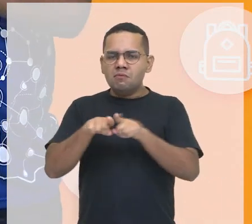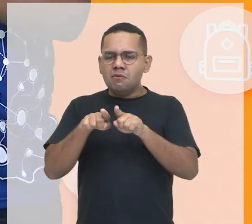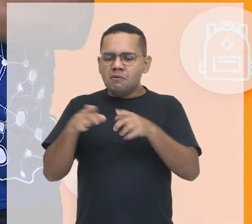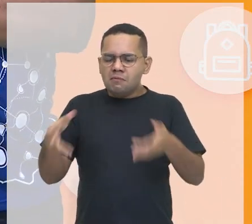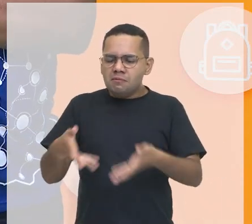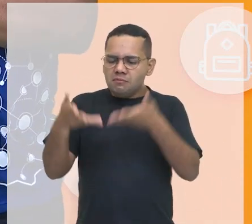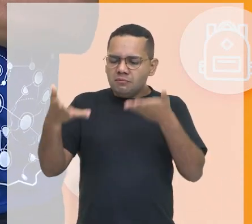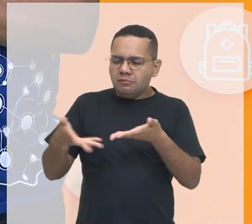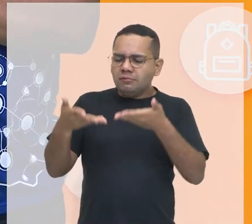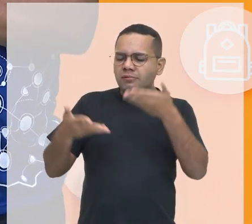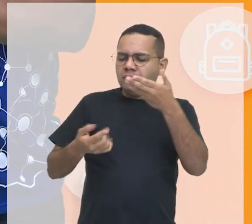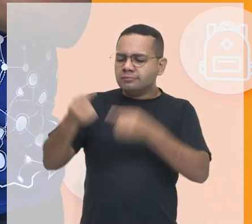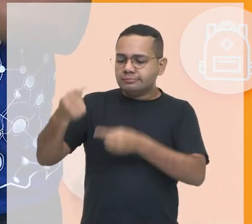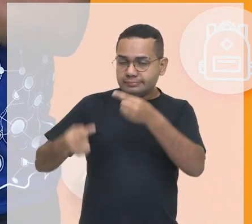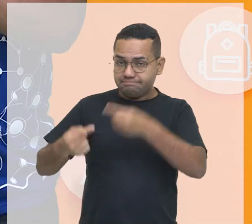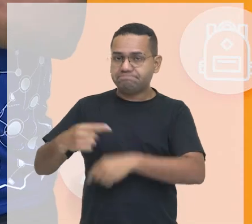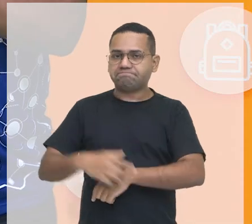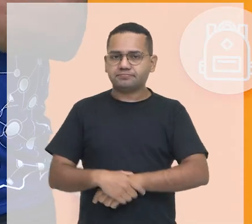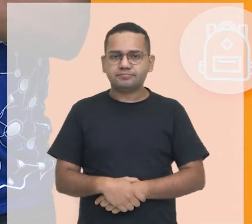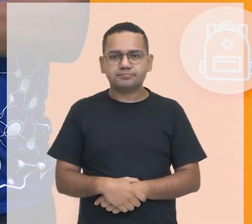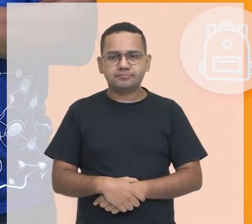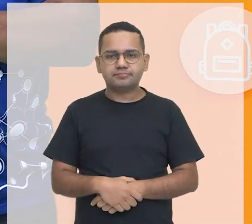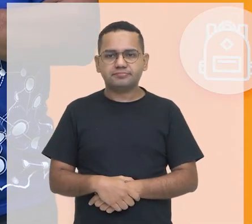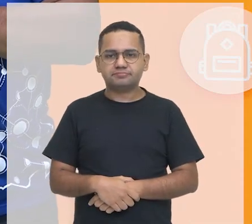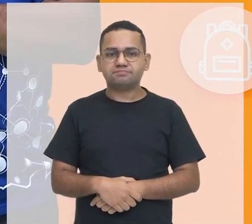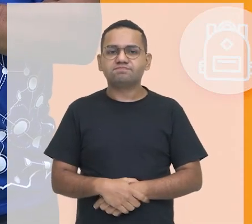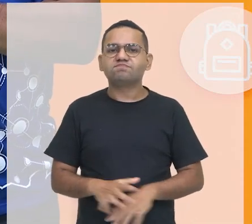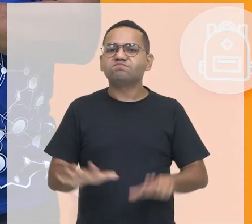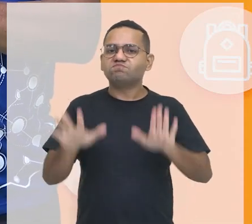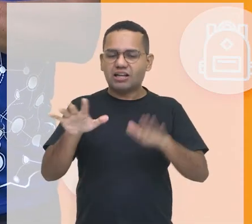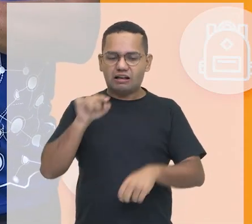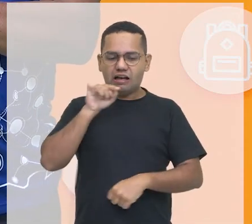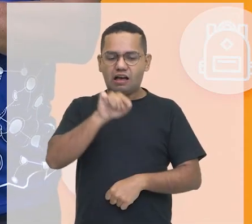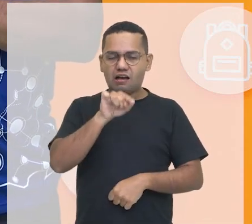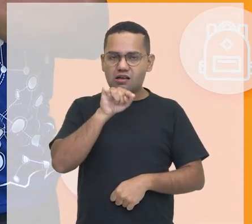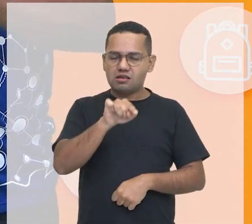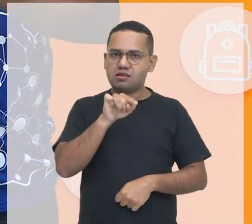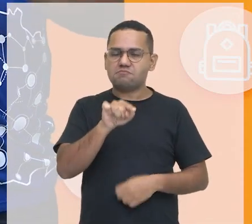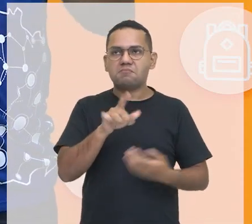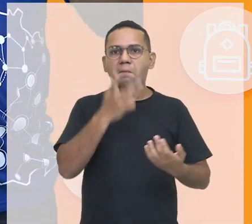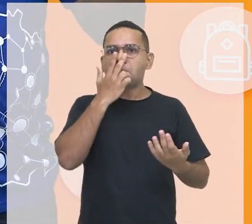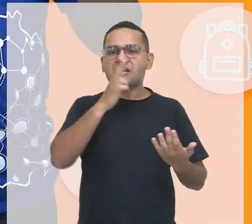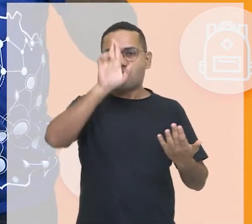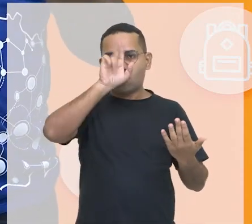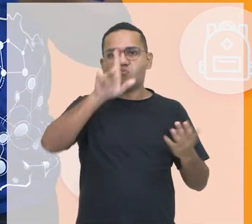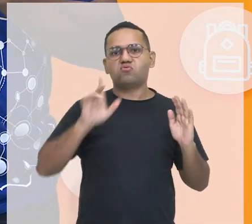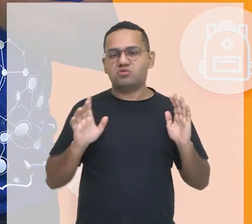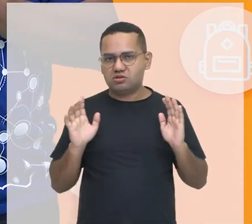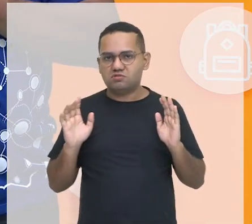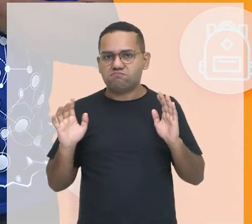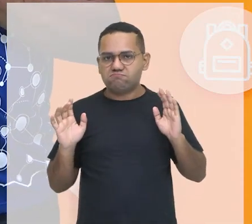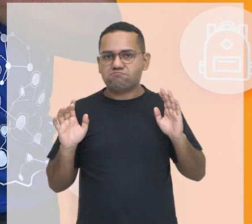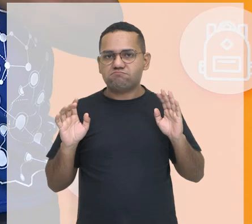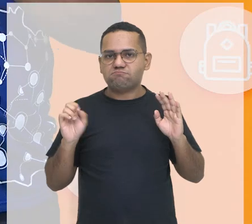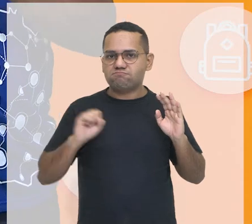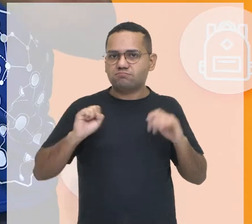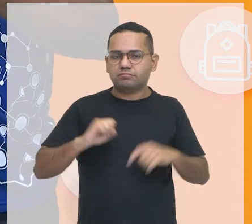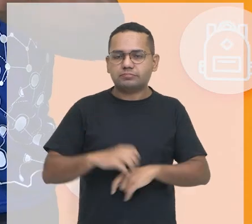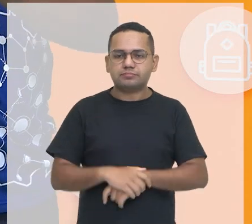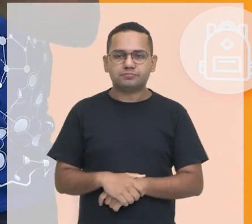direitos humanos são muito mal interpretados. Há grupos de pessoas também